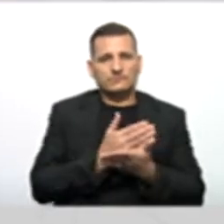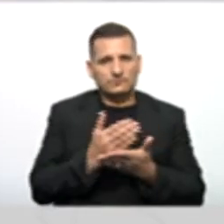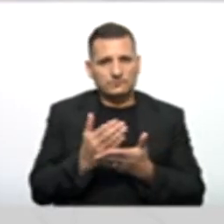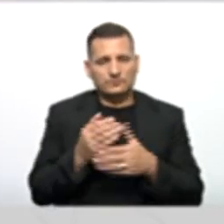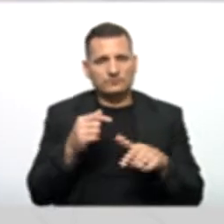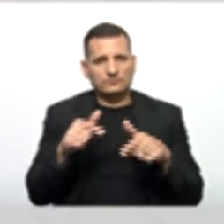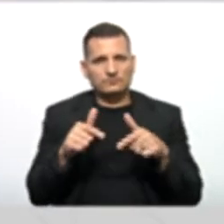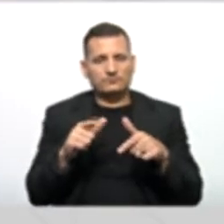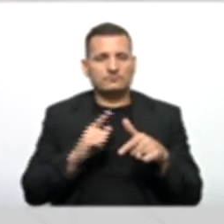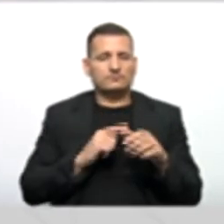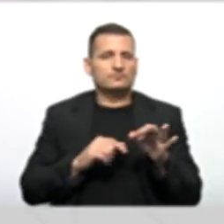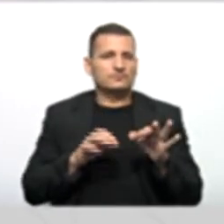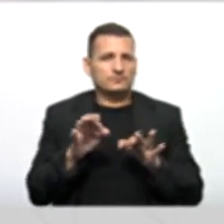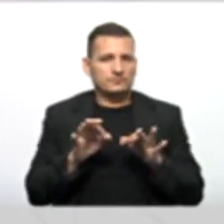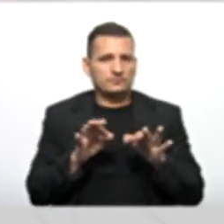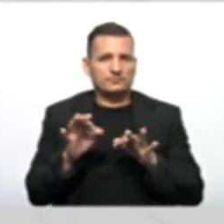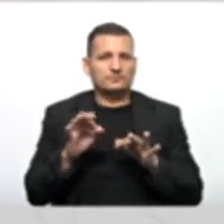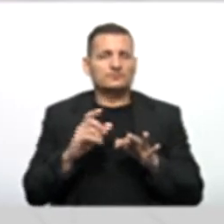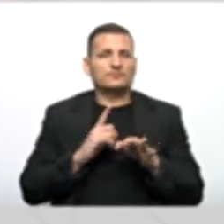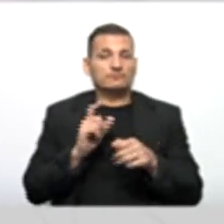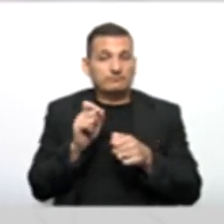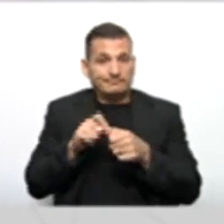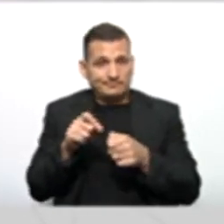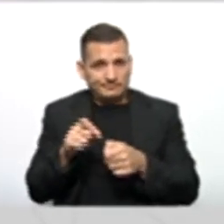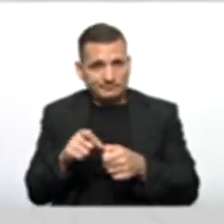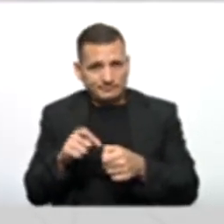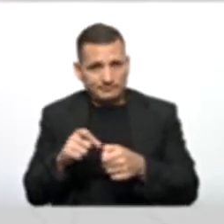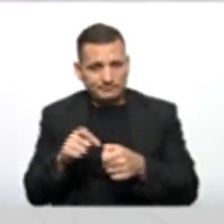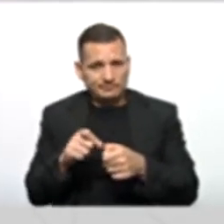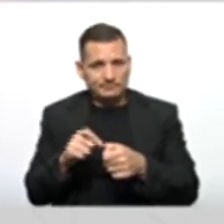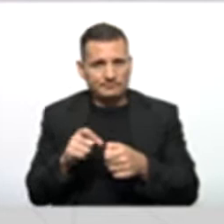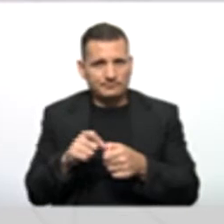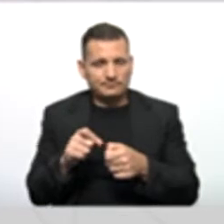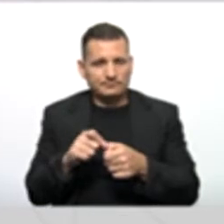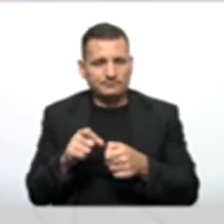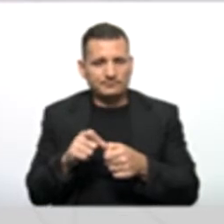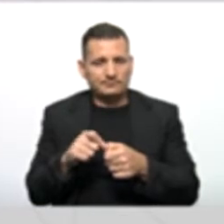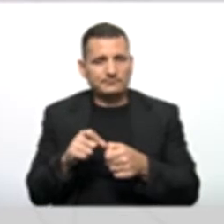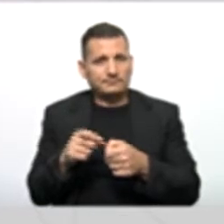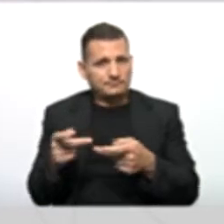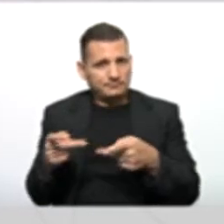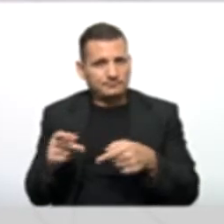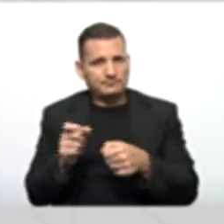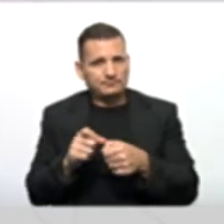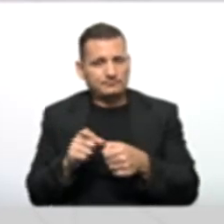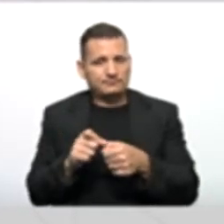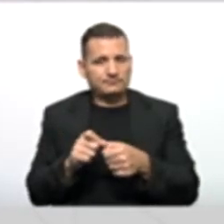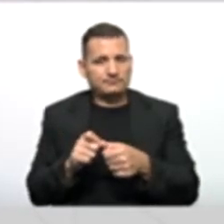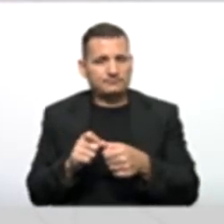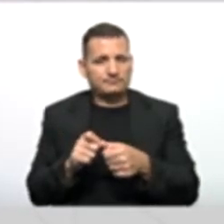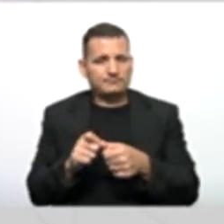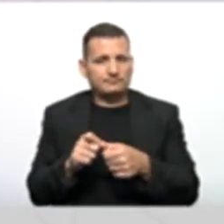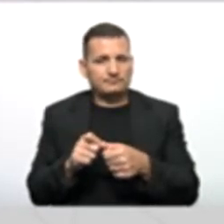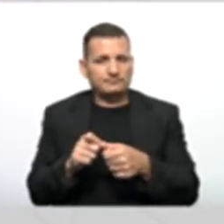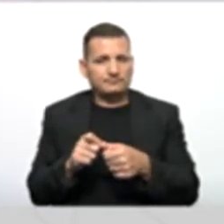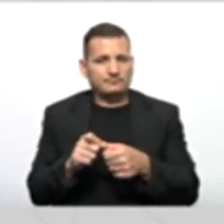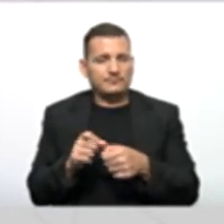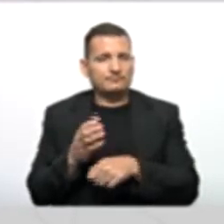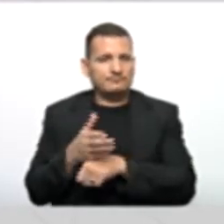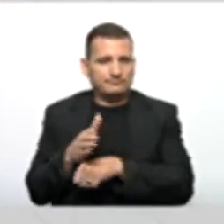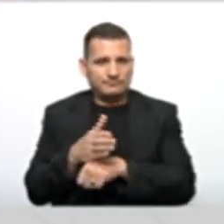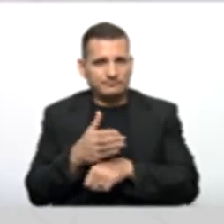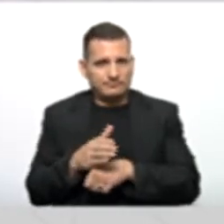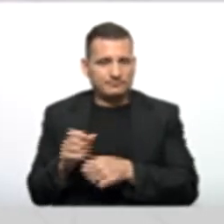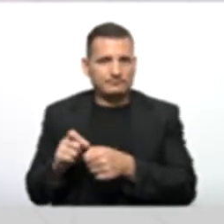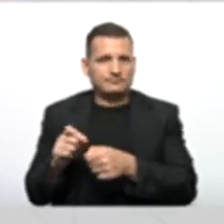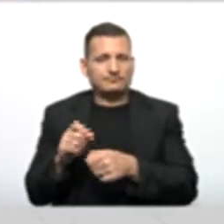o planejamento, a execução. Aí a gente passa aí, dentro do ciclo de vida, pelo monitoramento e controle, que é